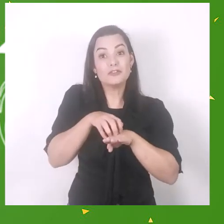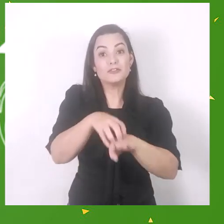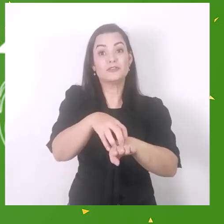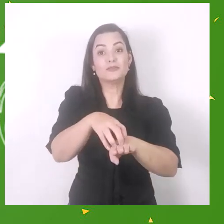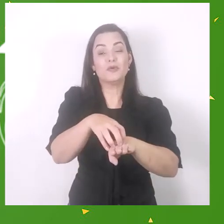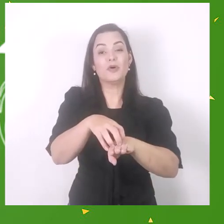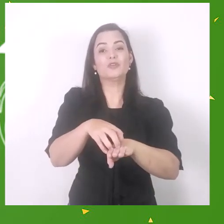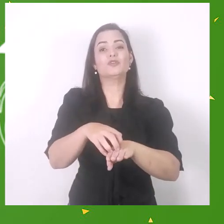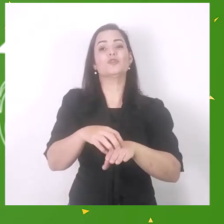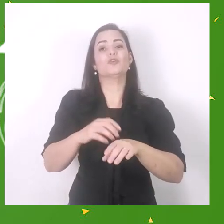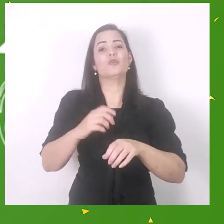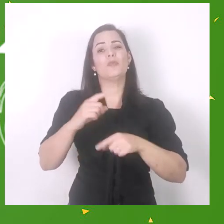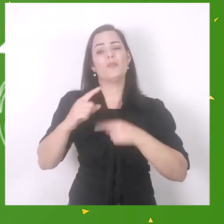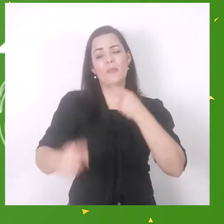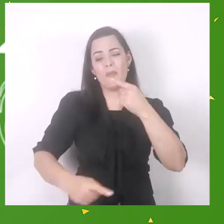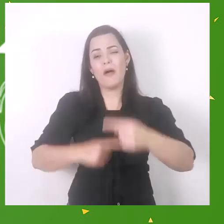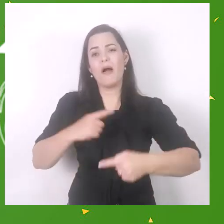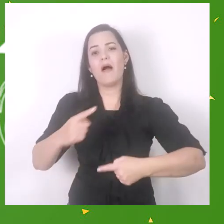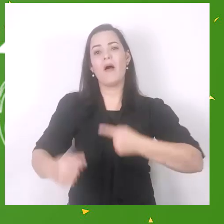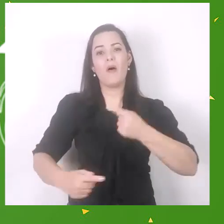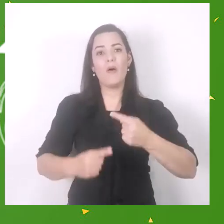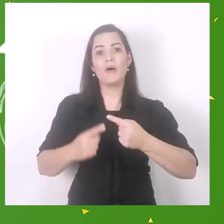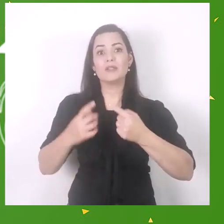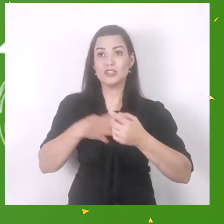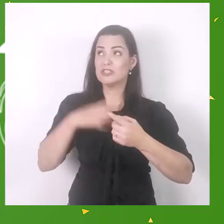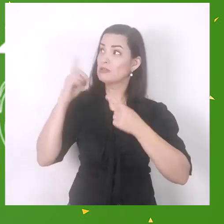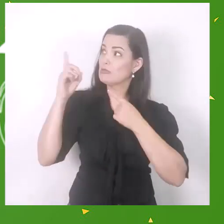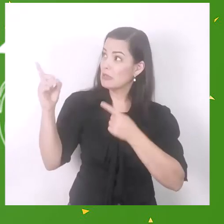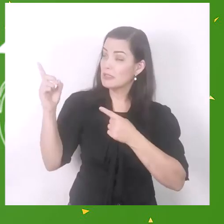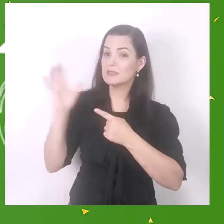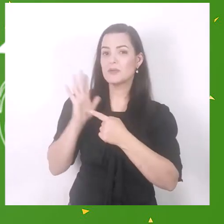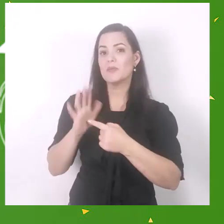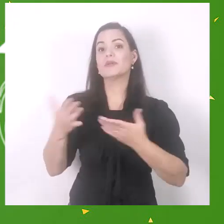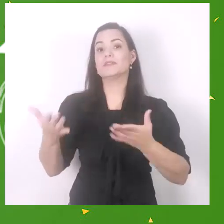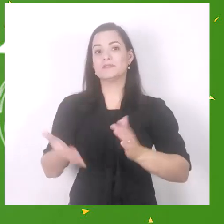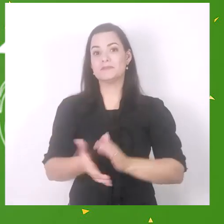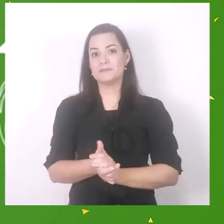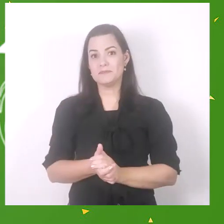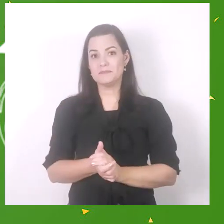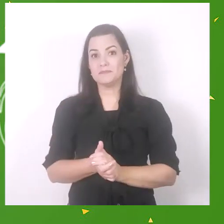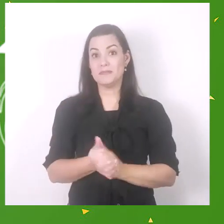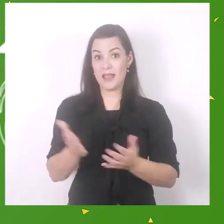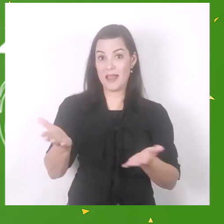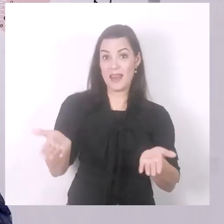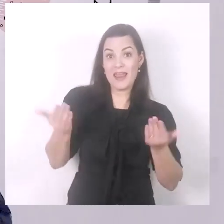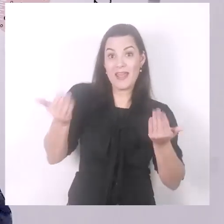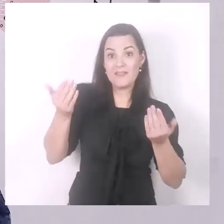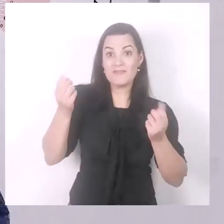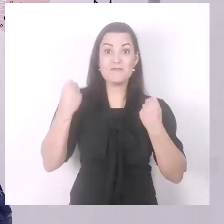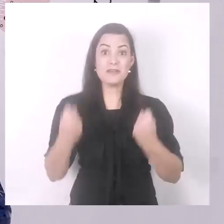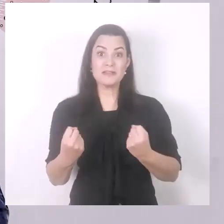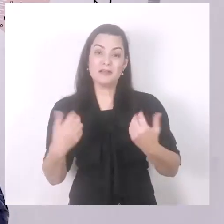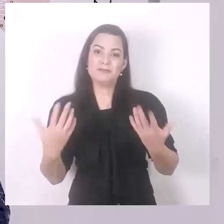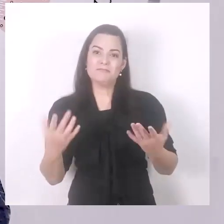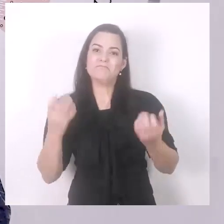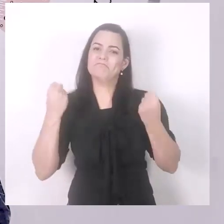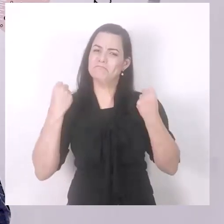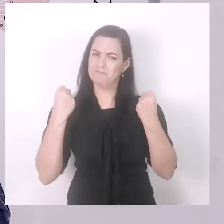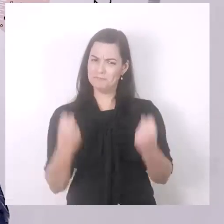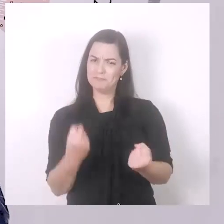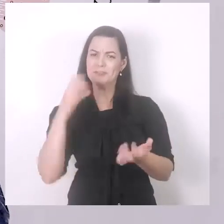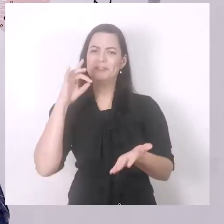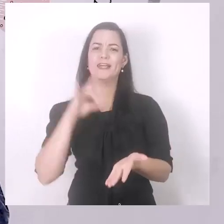uma roda desse jeito aí que eu estou te mostrando na imagem? Elas eram muito pesadas, mas eu